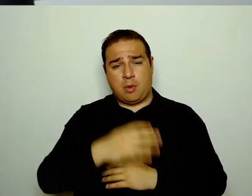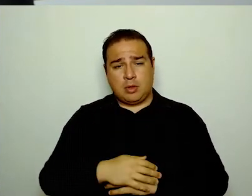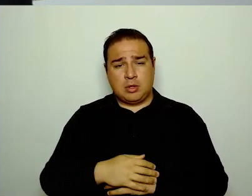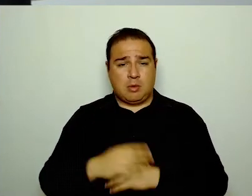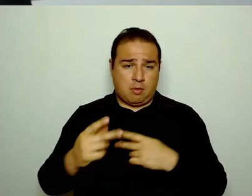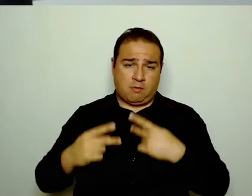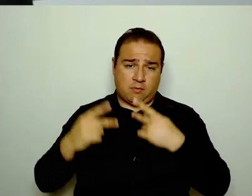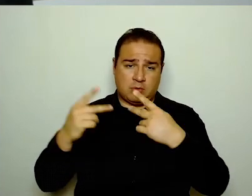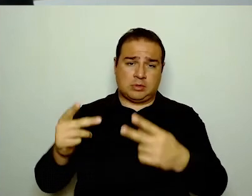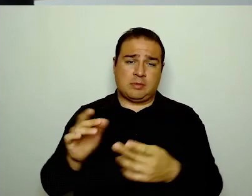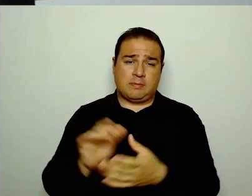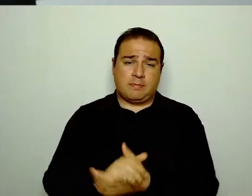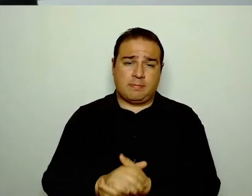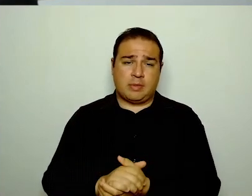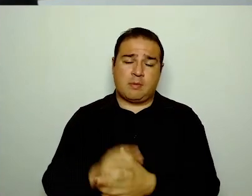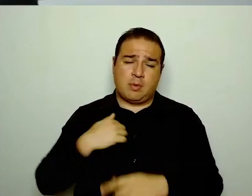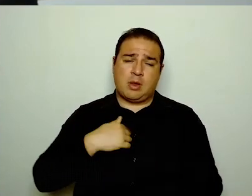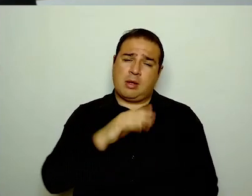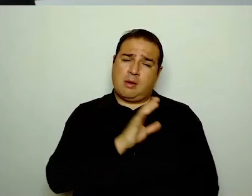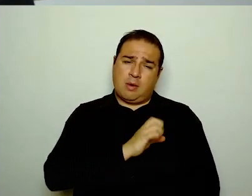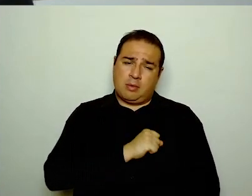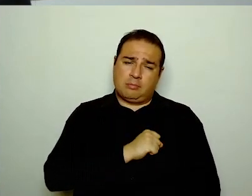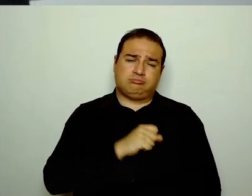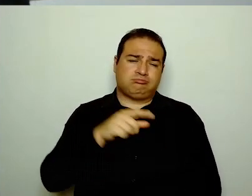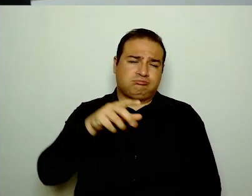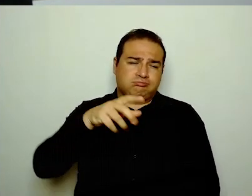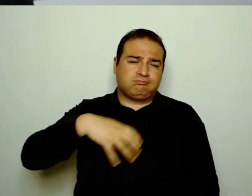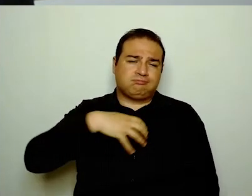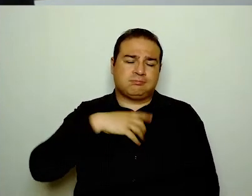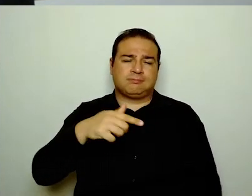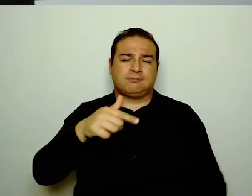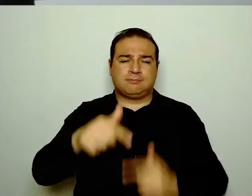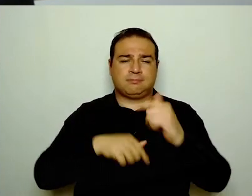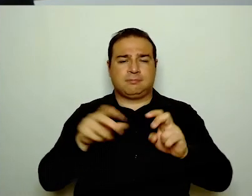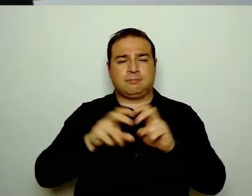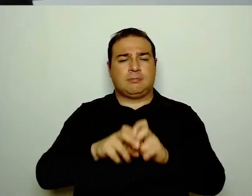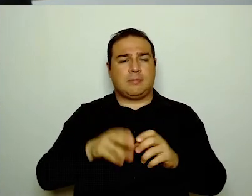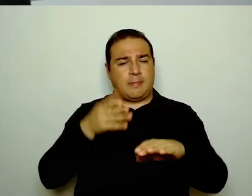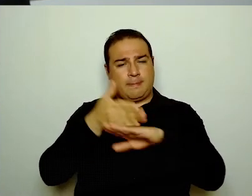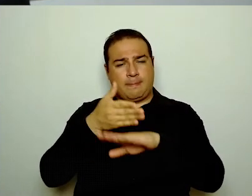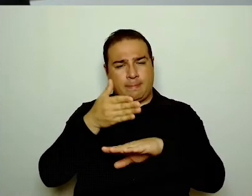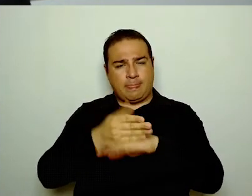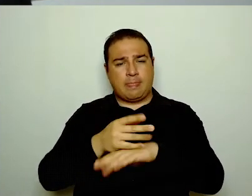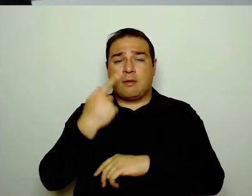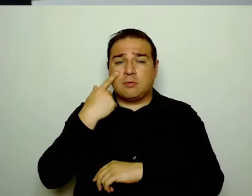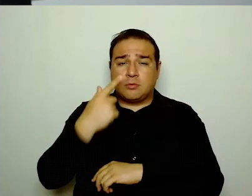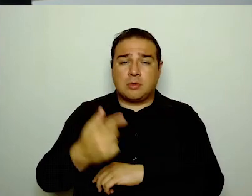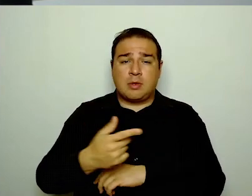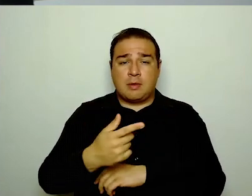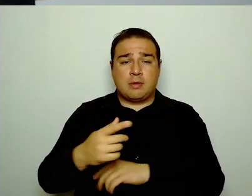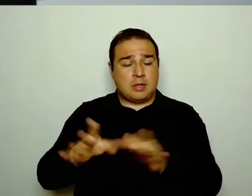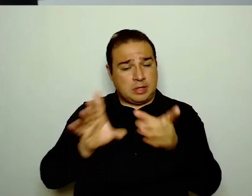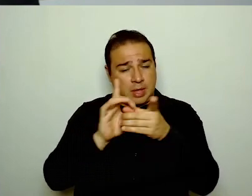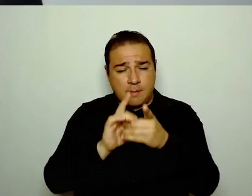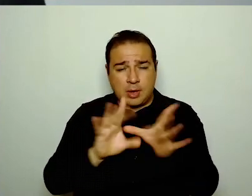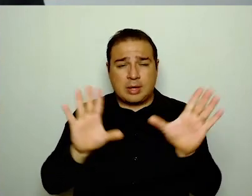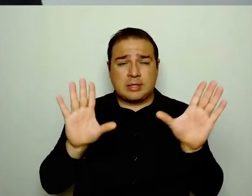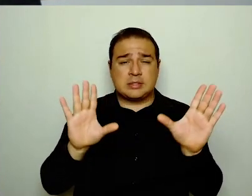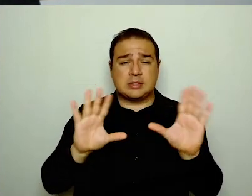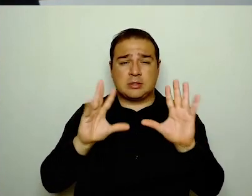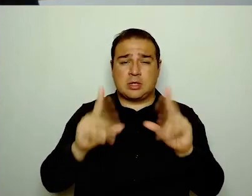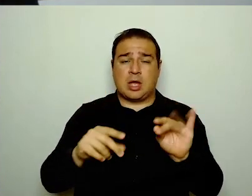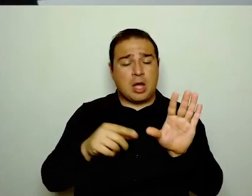É gratificante, não por convocação, mas pelo amor que eu tenho de ser mesário, de participar, de ver